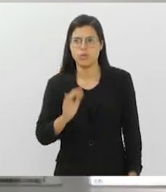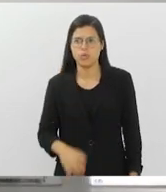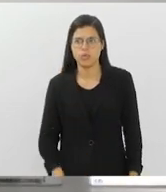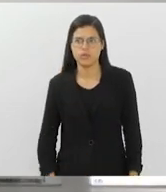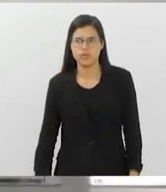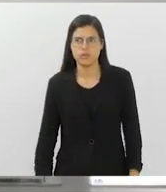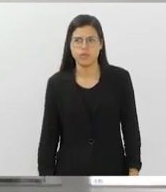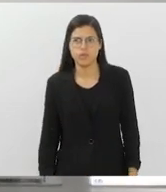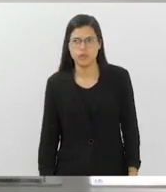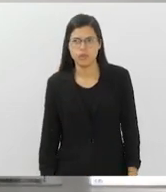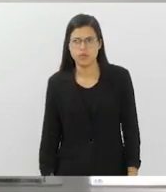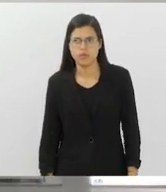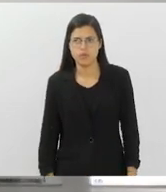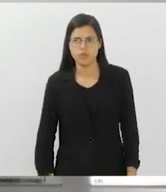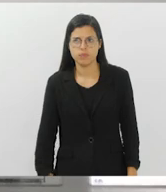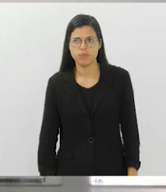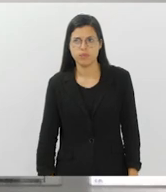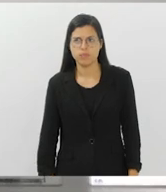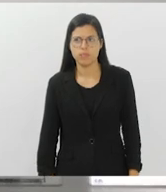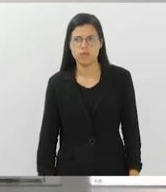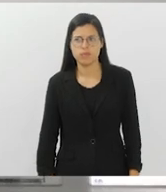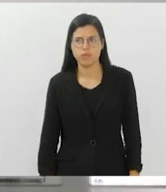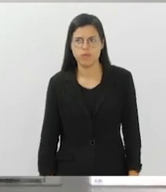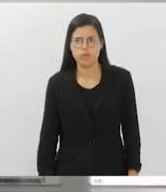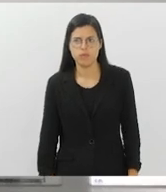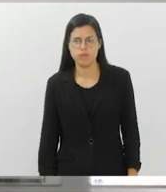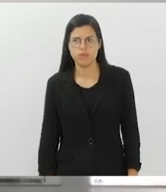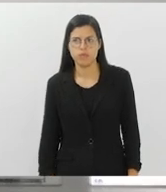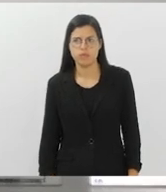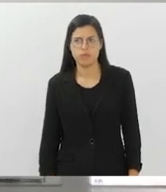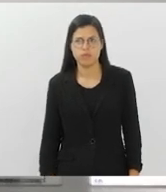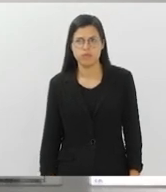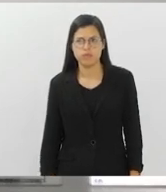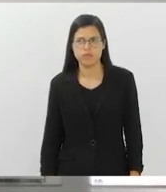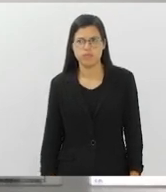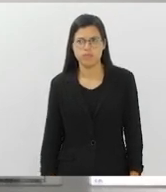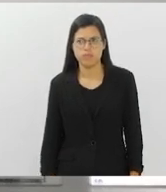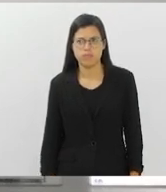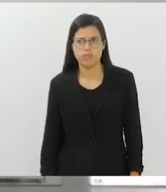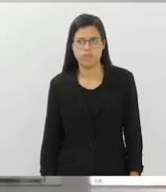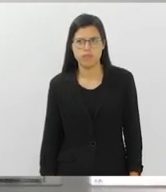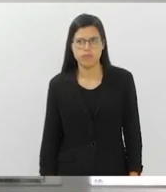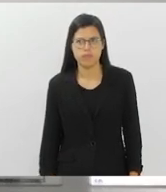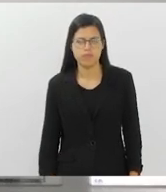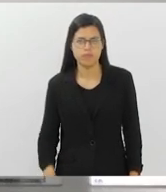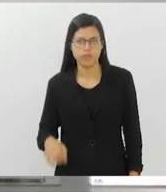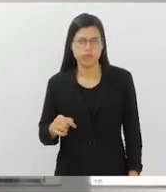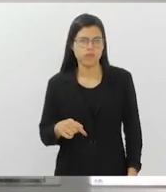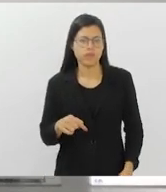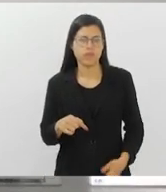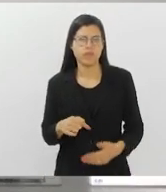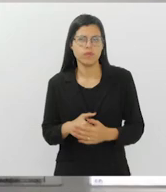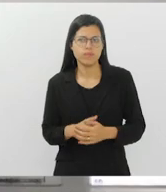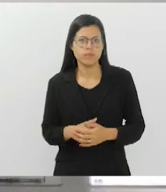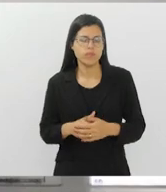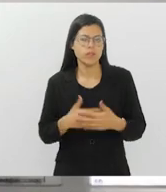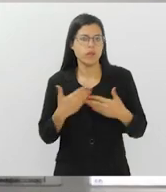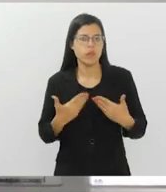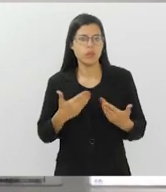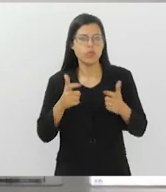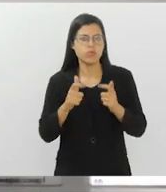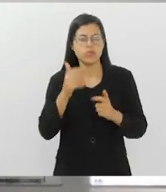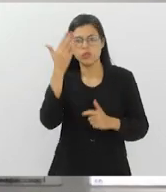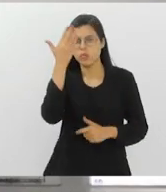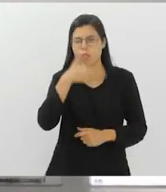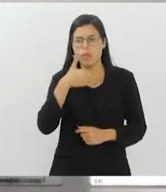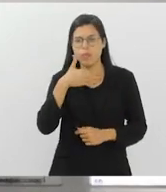considero esses fatos e indaga-se, cadê as provas que ratificam